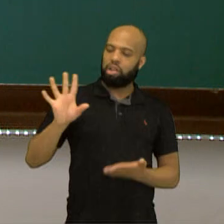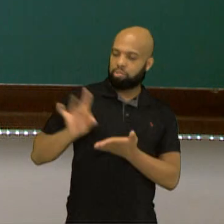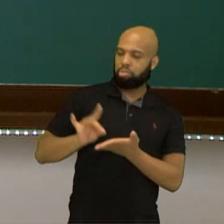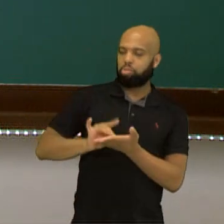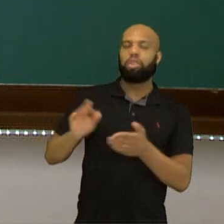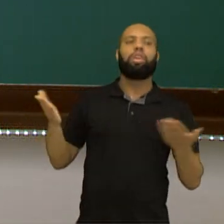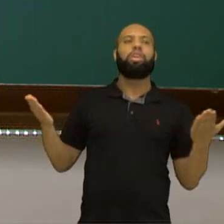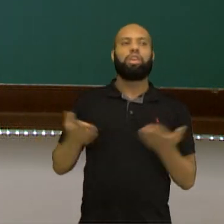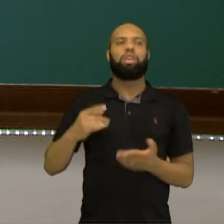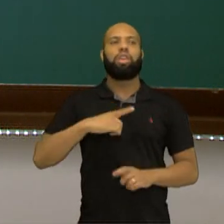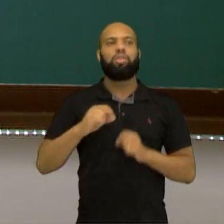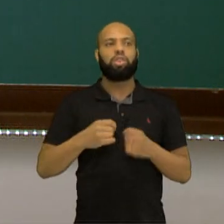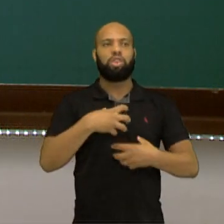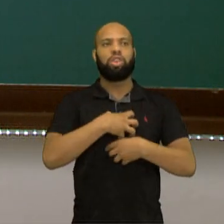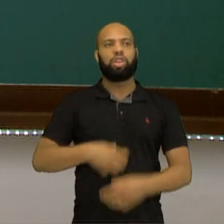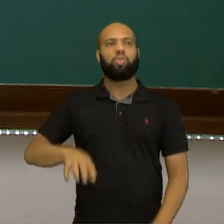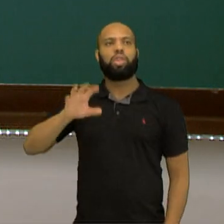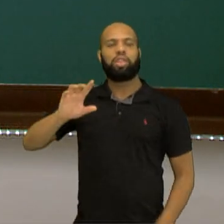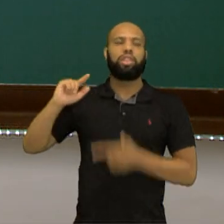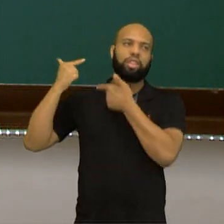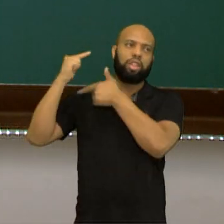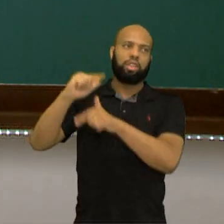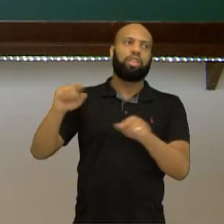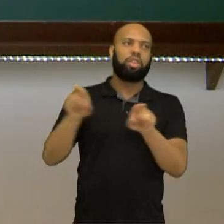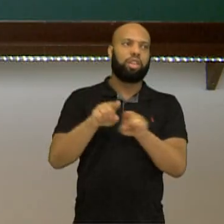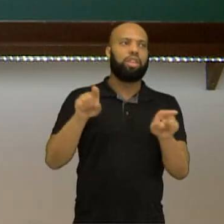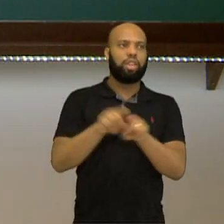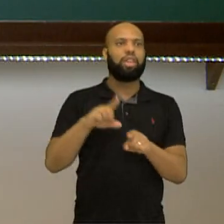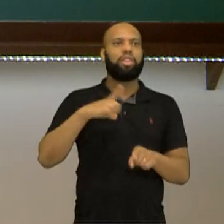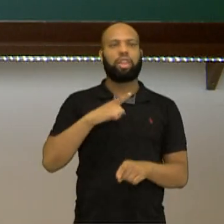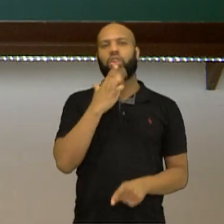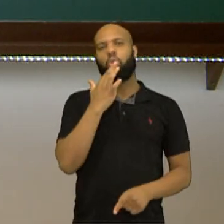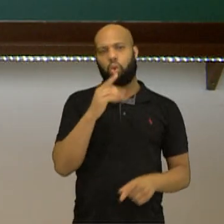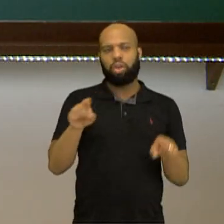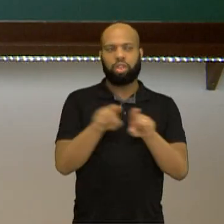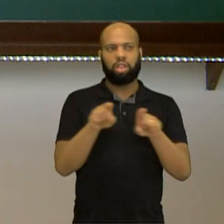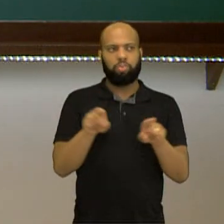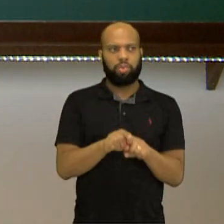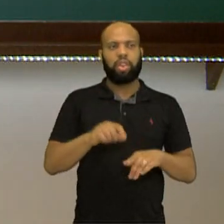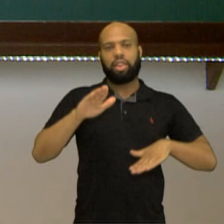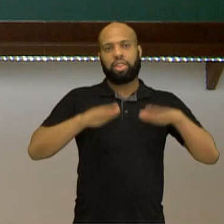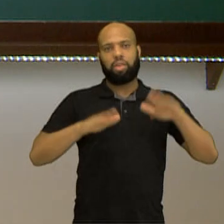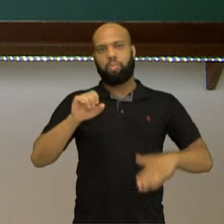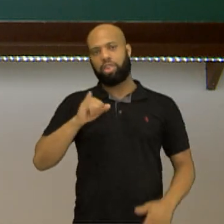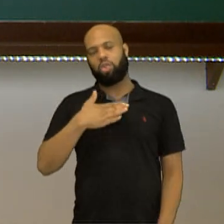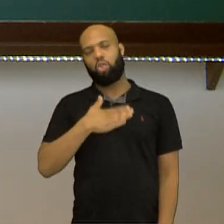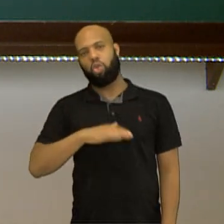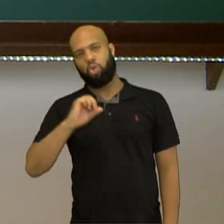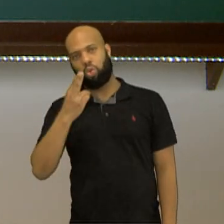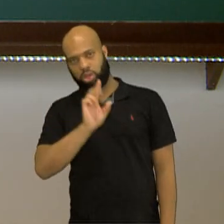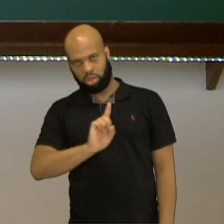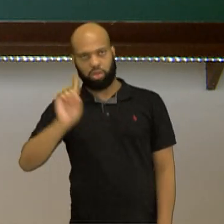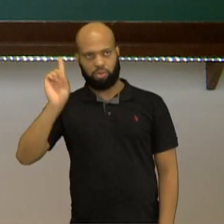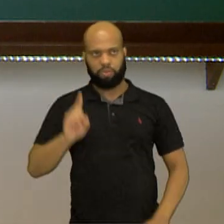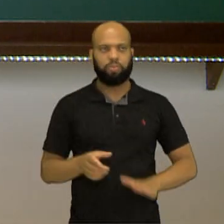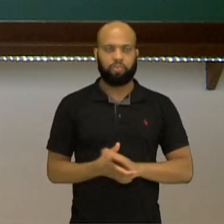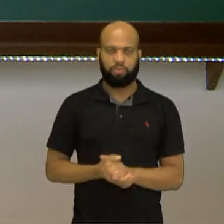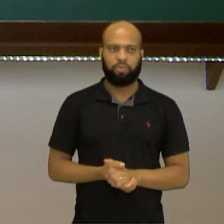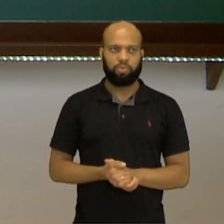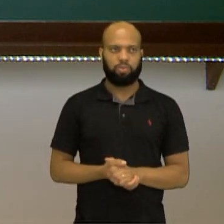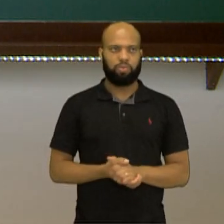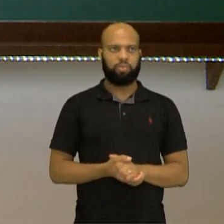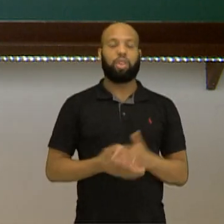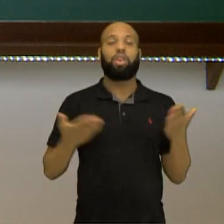e hoje a gente tem esse modelo mais tradicional e também tem essas com bastante figuras. Daí vai do gosto da pessoa, do skatista